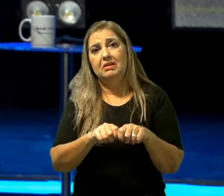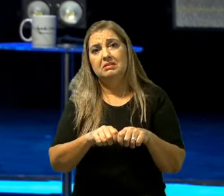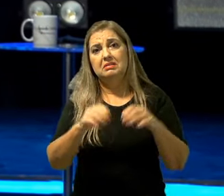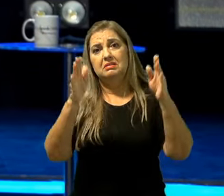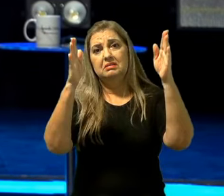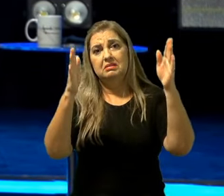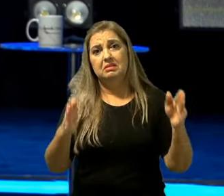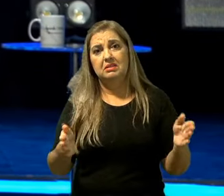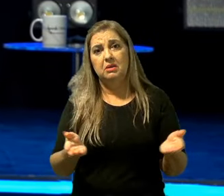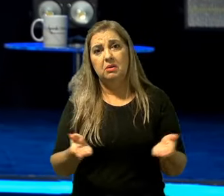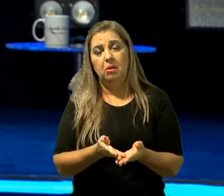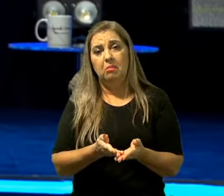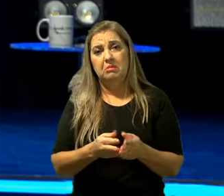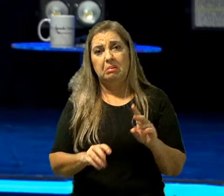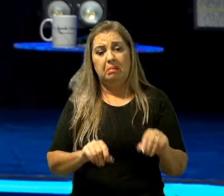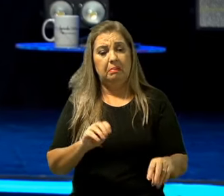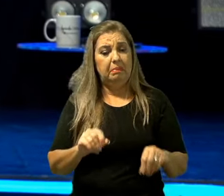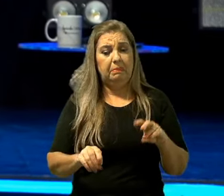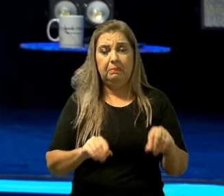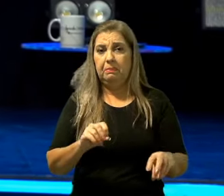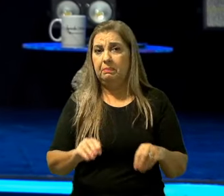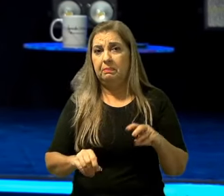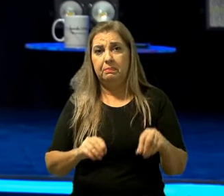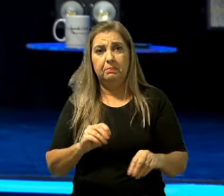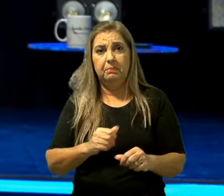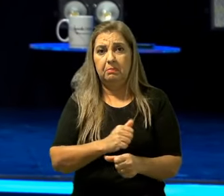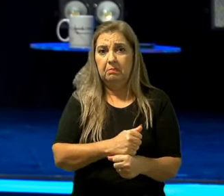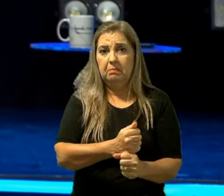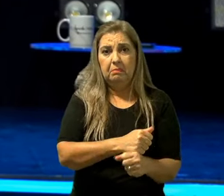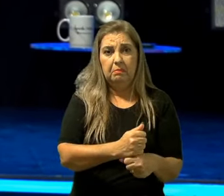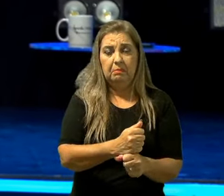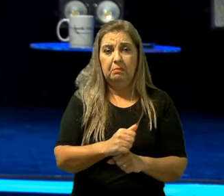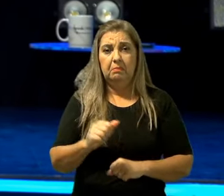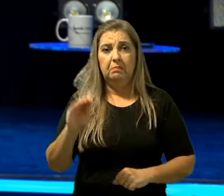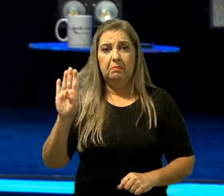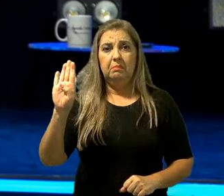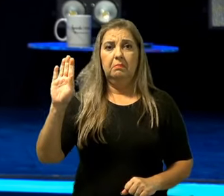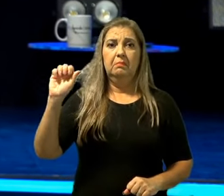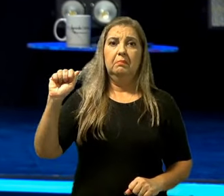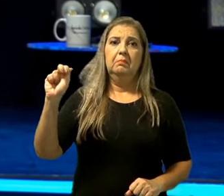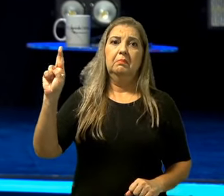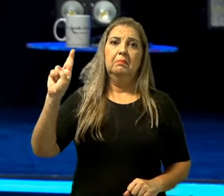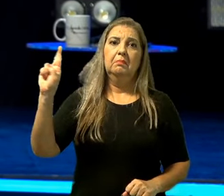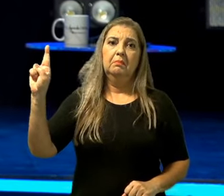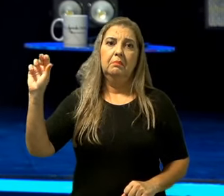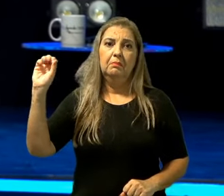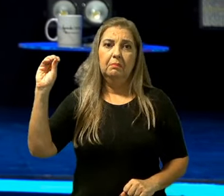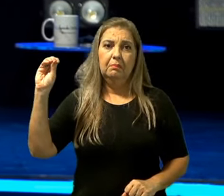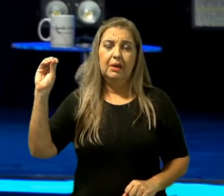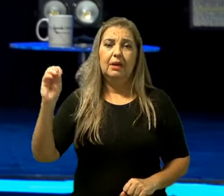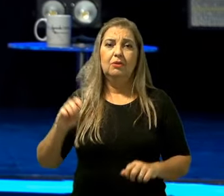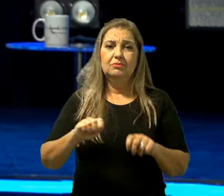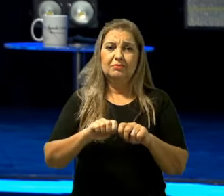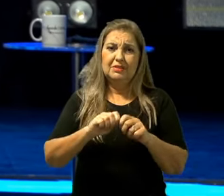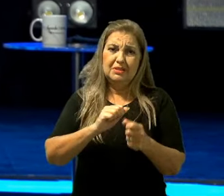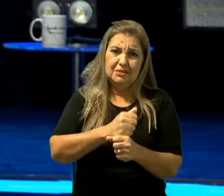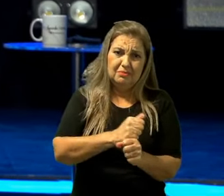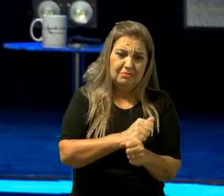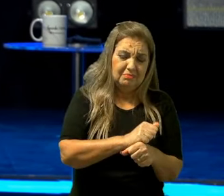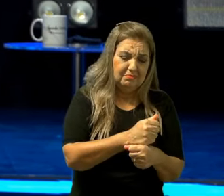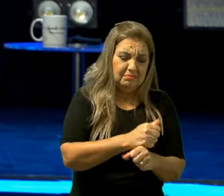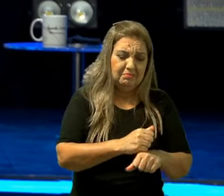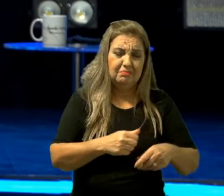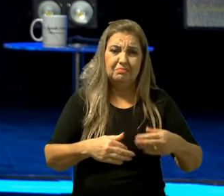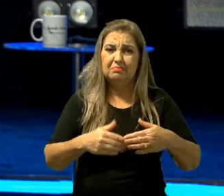Está pisando na lama. Está amassando barro para fazer tijolo. Então, tornaram-lhes a